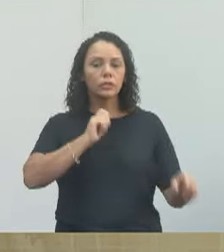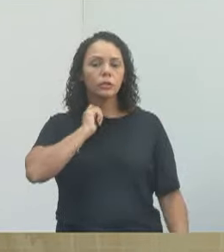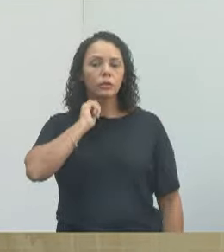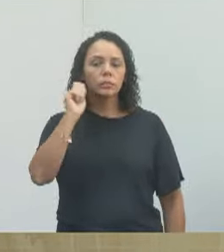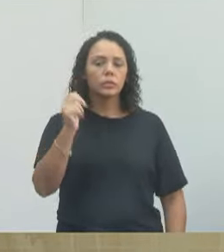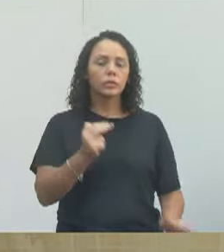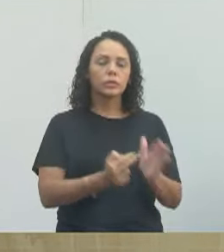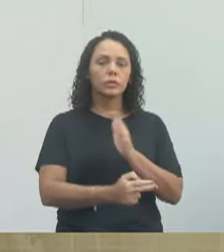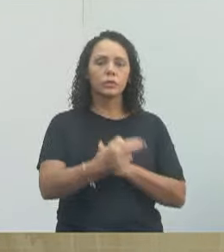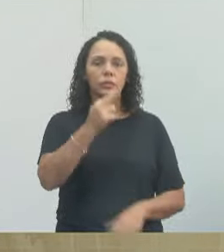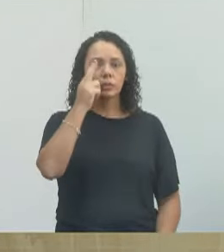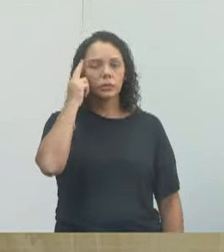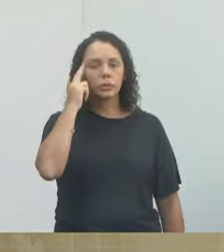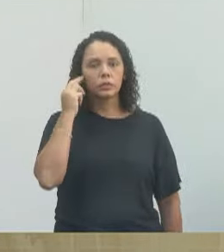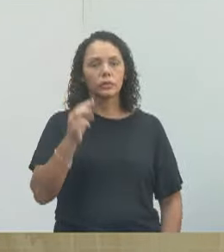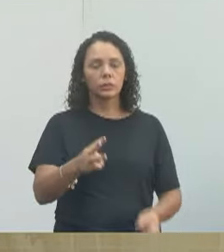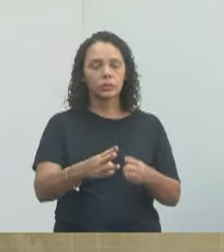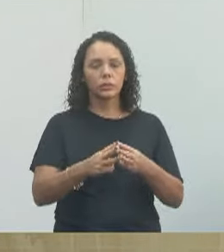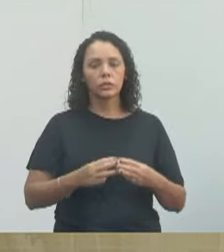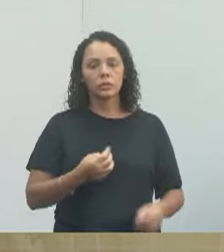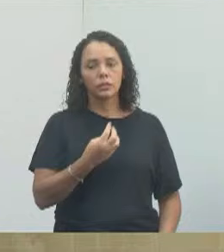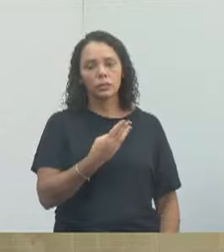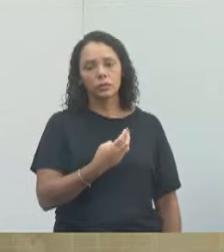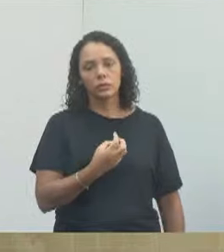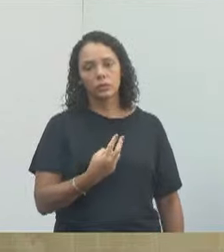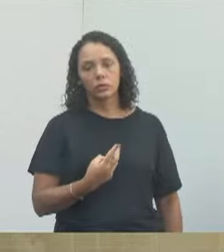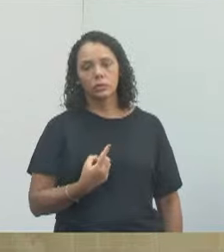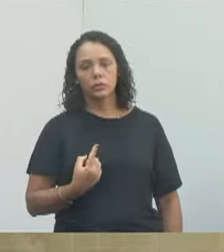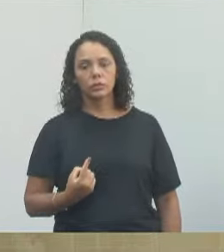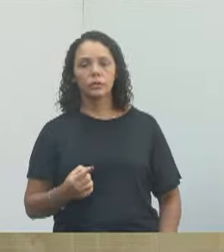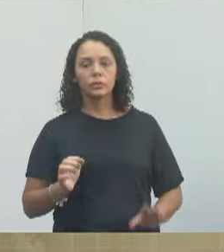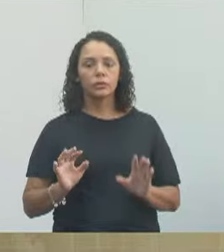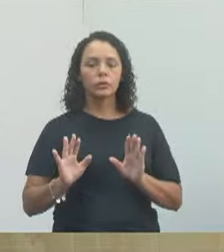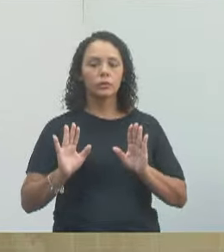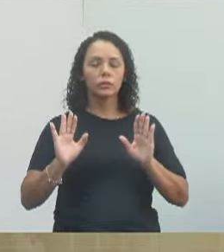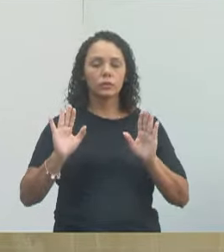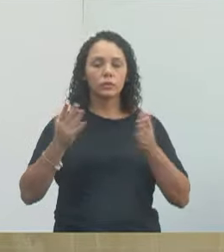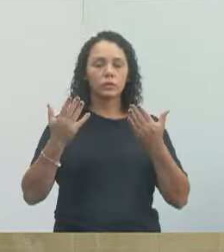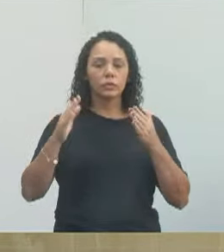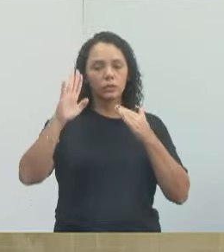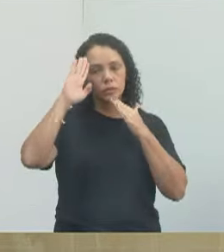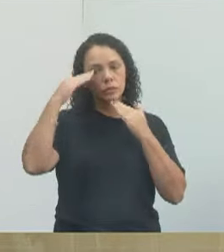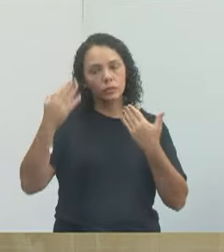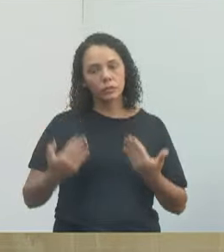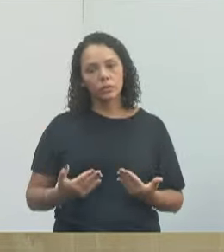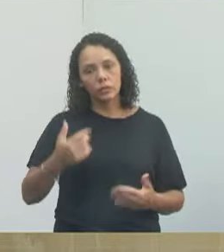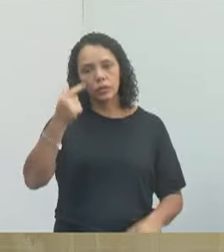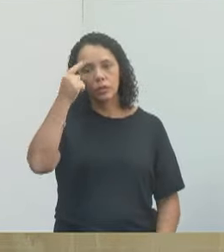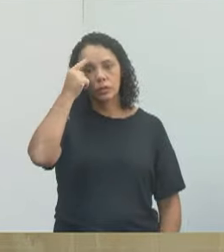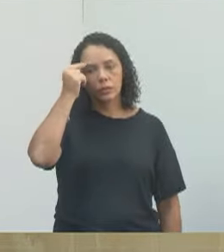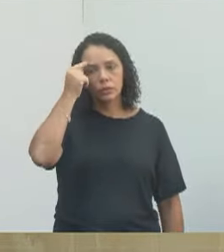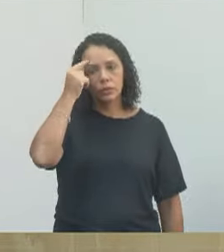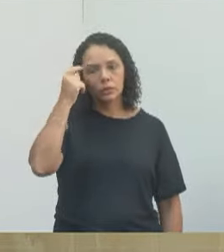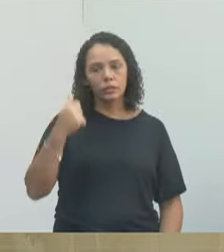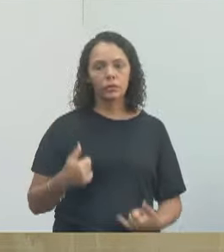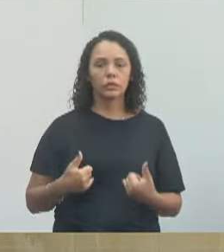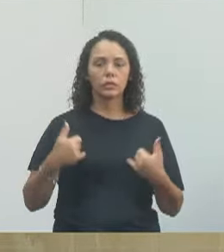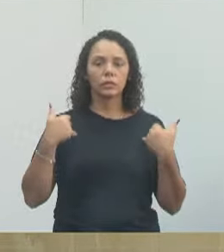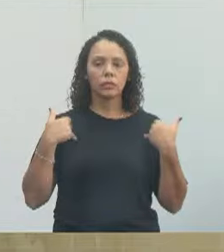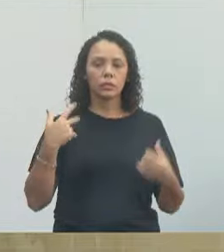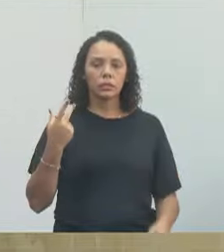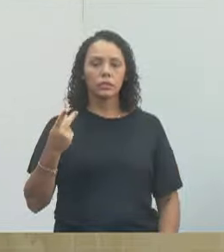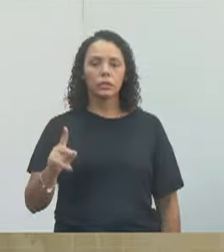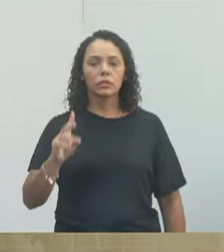rinha Moção 321 Moção com menção de mérito Senor Edgar sass pelo transcurso do seu aniversário